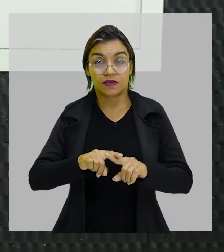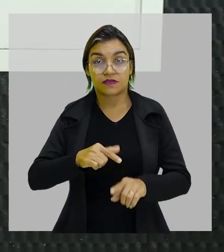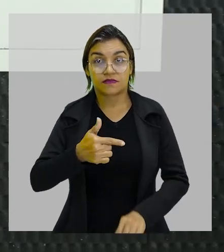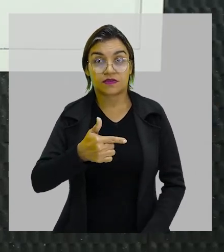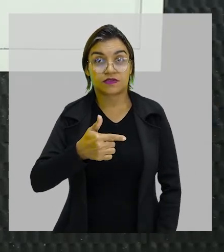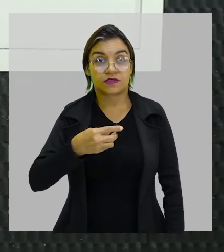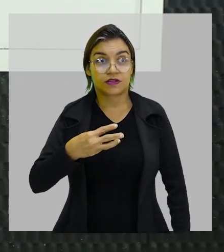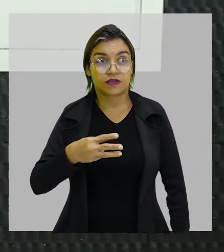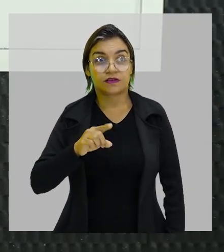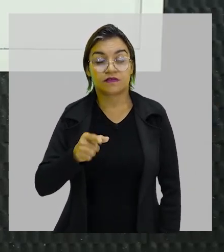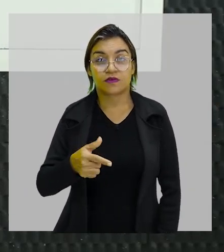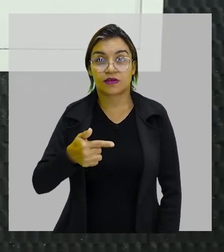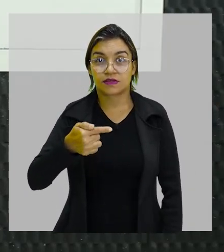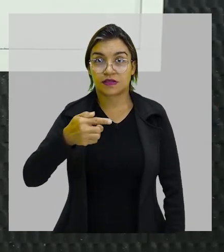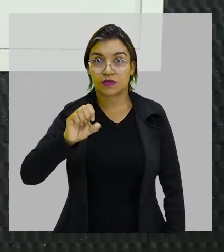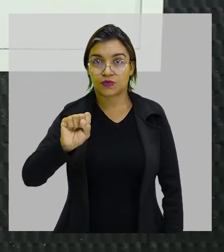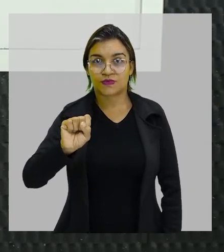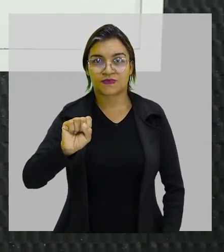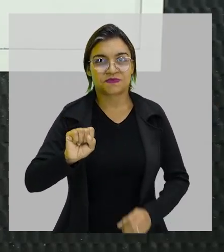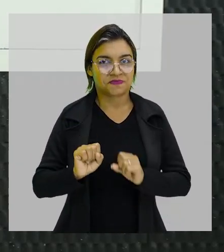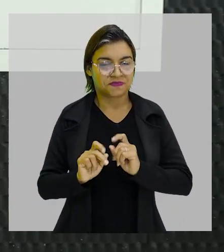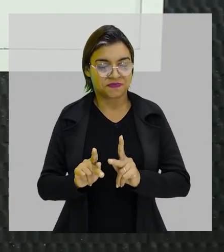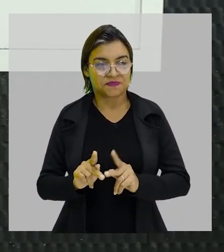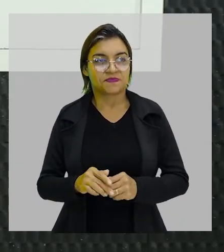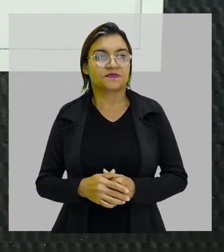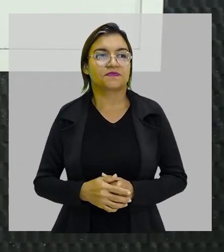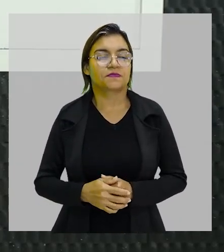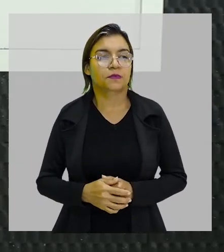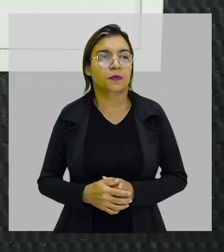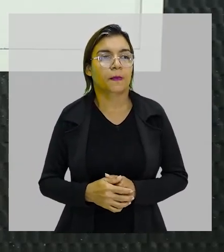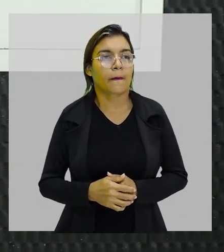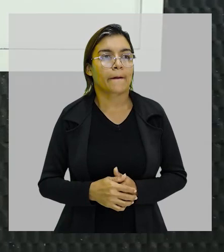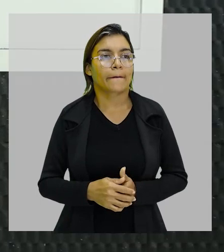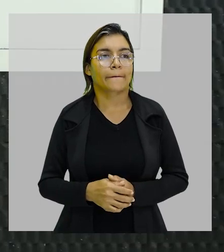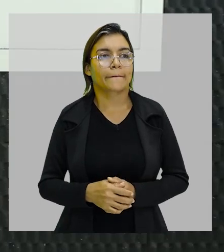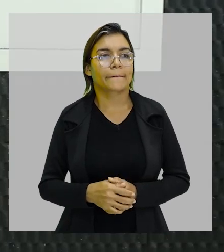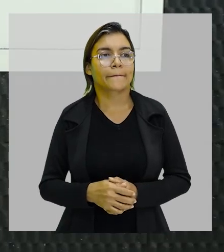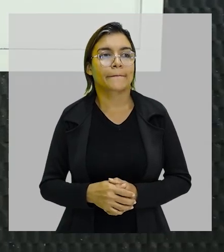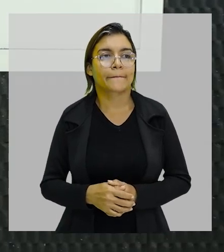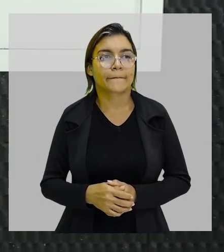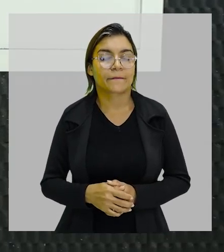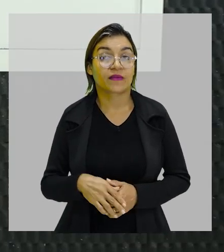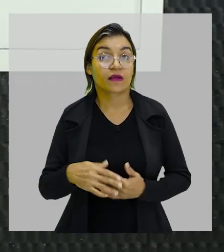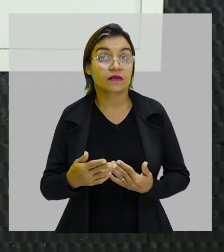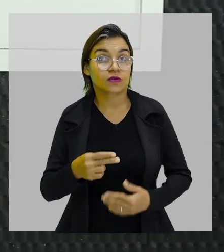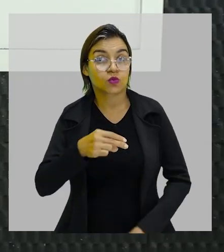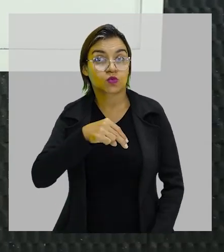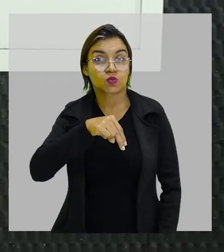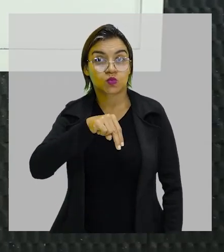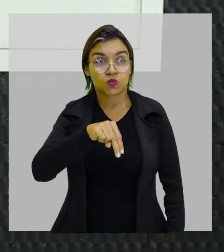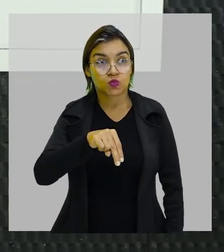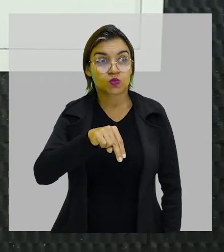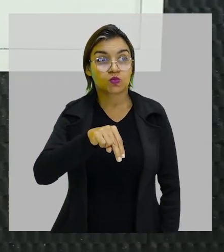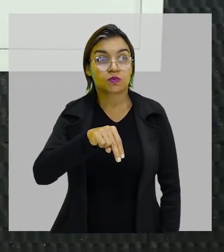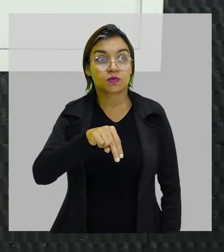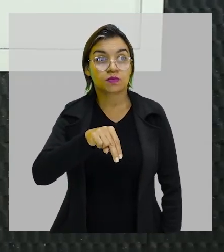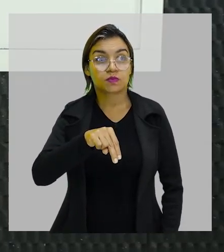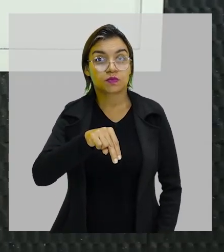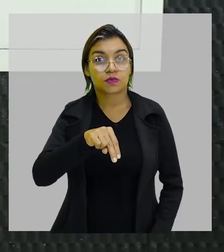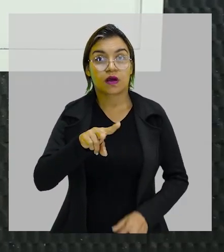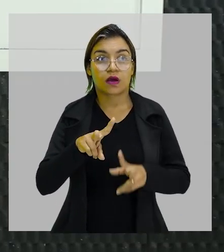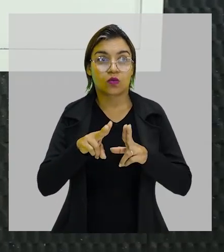23,78. Ok? Então, vai ficar o seguinte, ó. Então, o número de mols vai ser